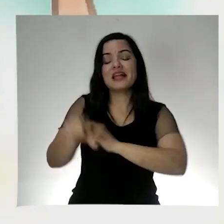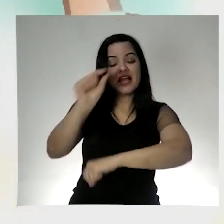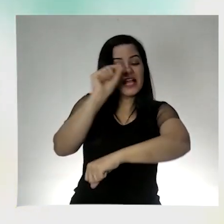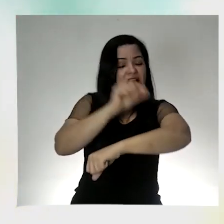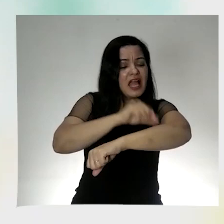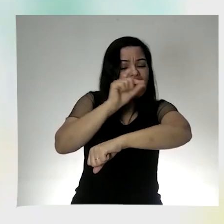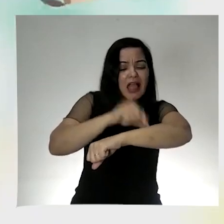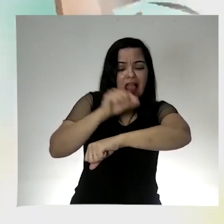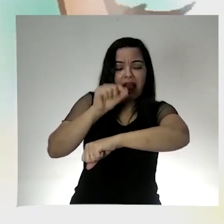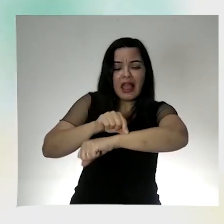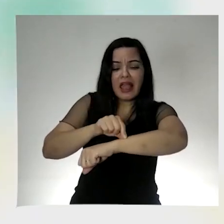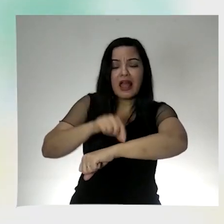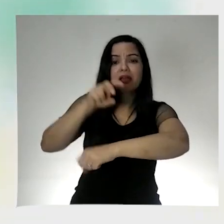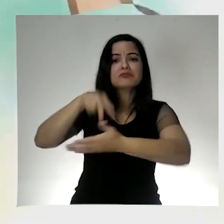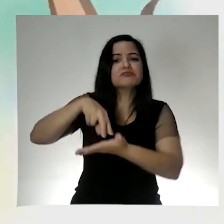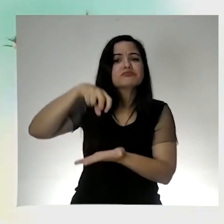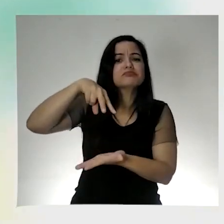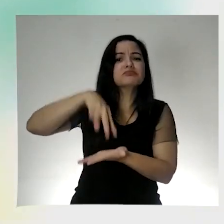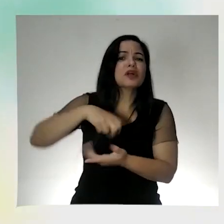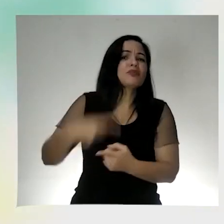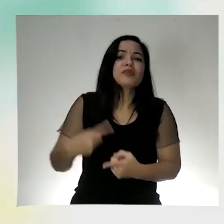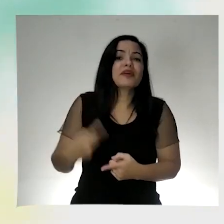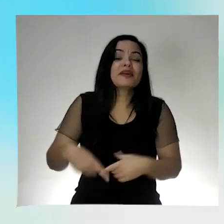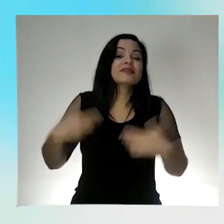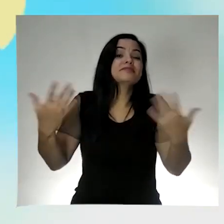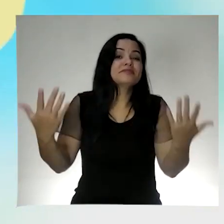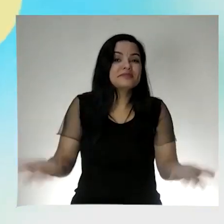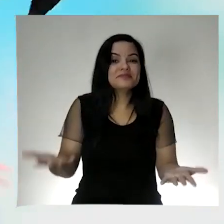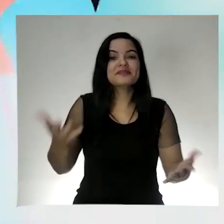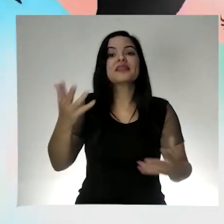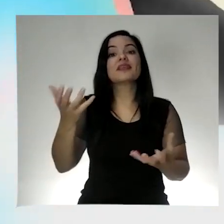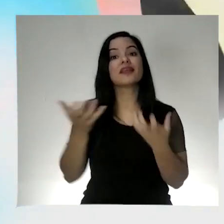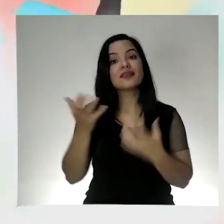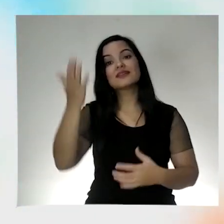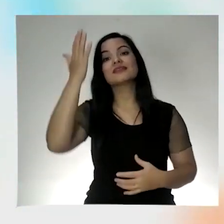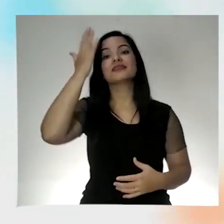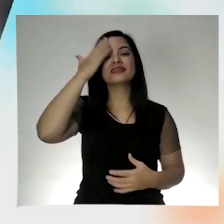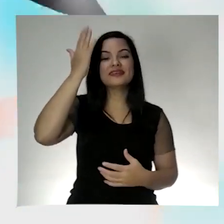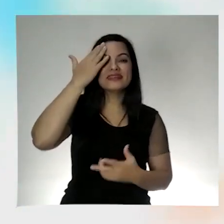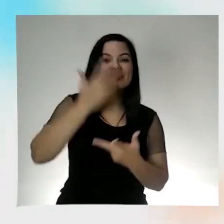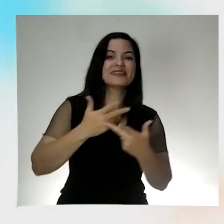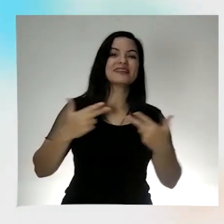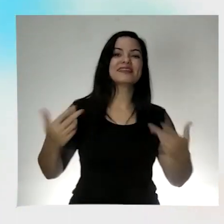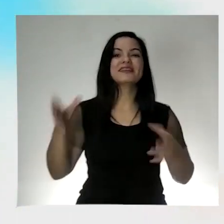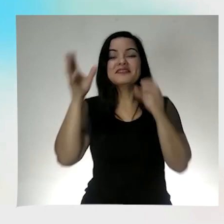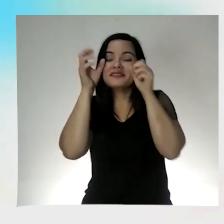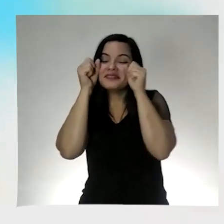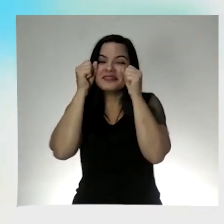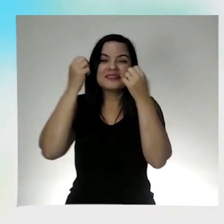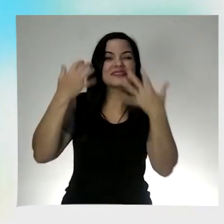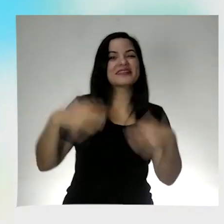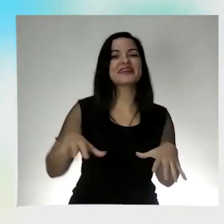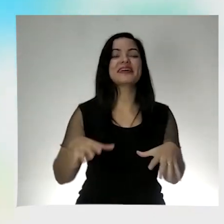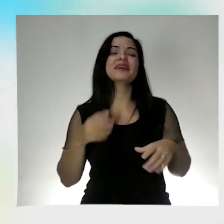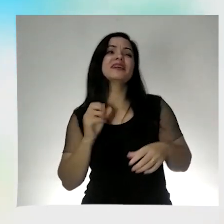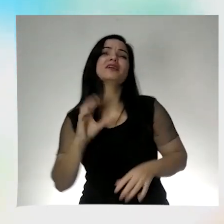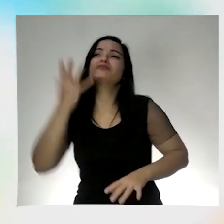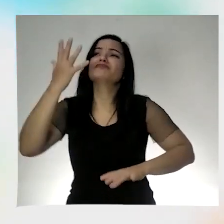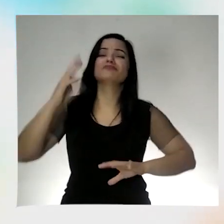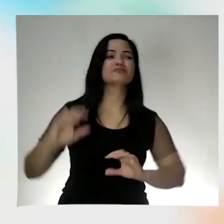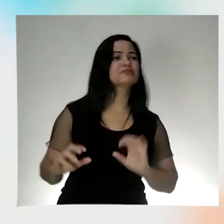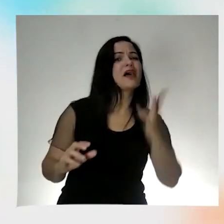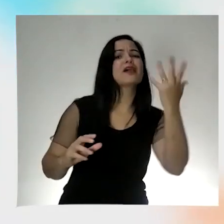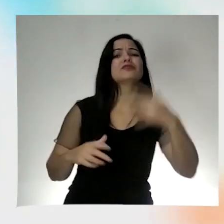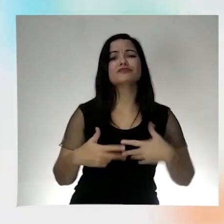a pulga pula? Eu quero saber, não quero dormir. O que